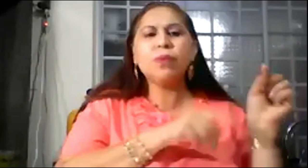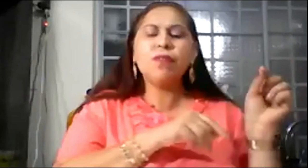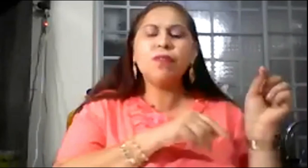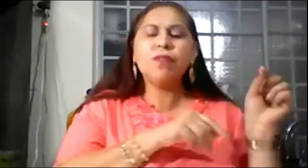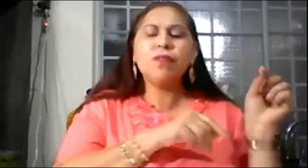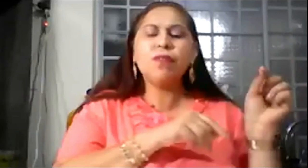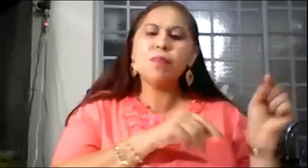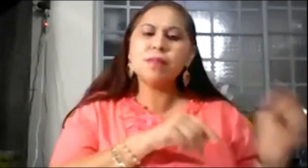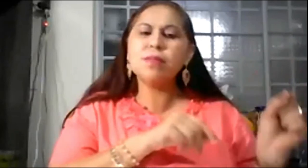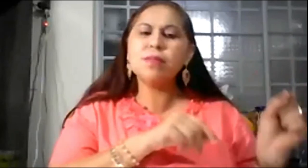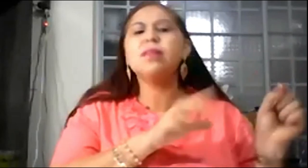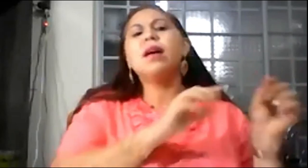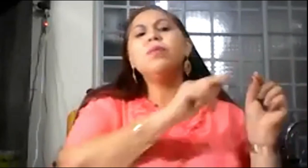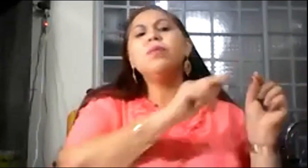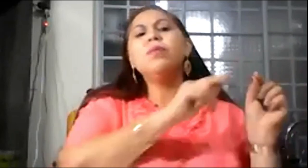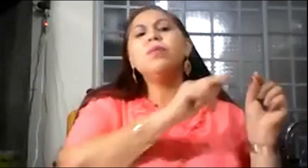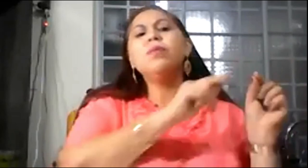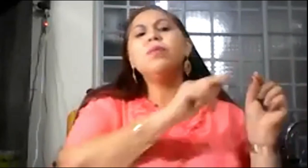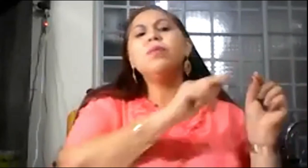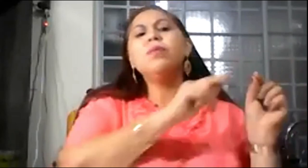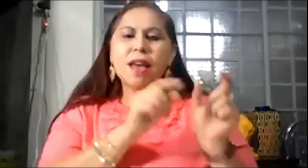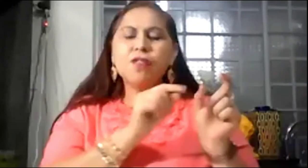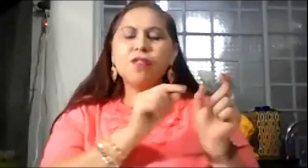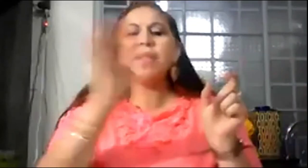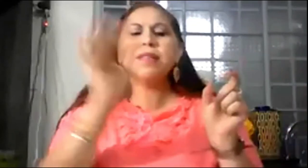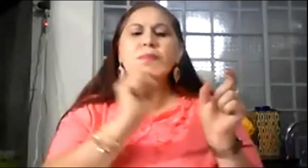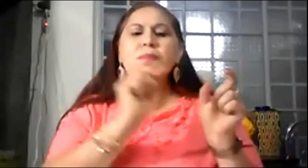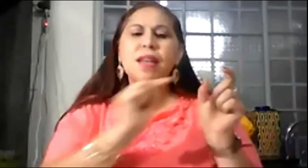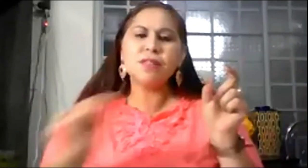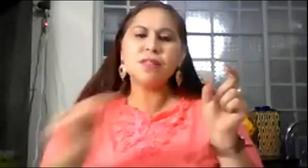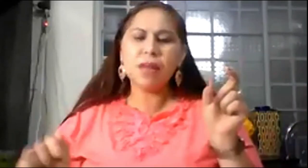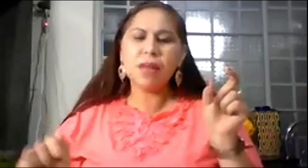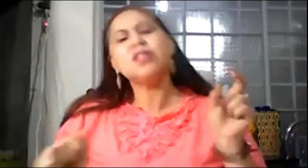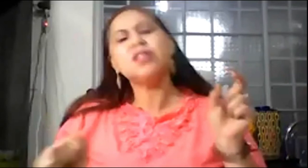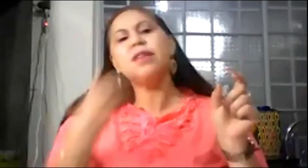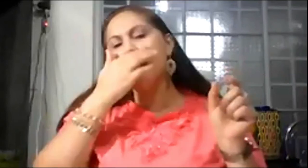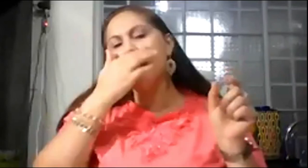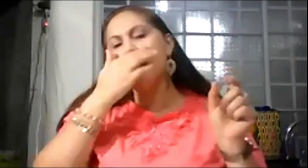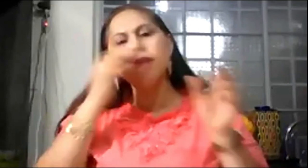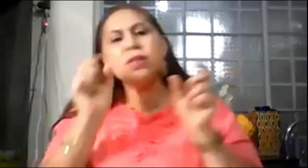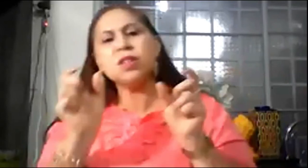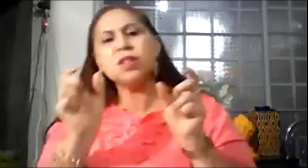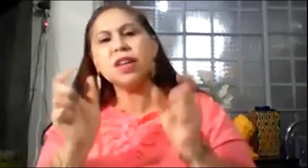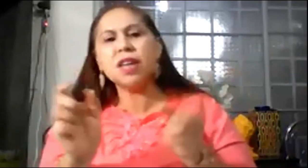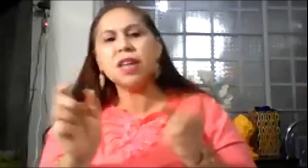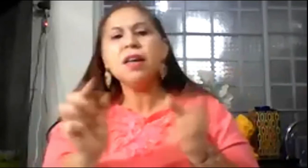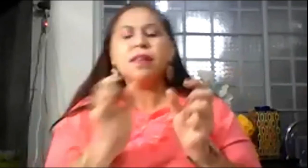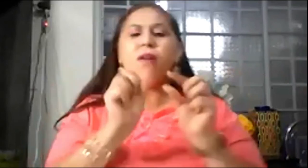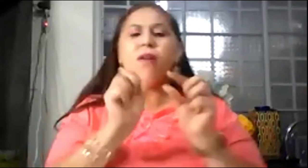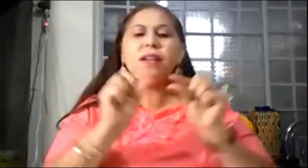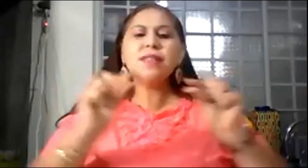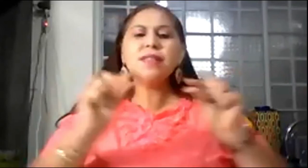ou da formação do sinal, depois a palavra, formação de palavras e palavras derivadas, e hoje a gente já está